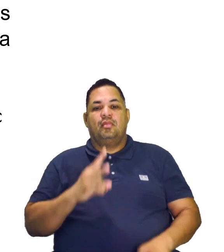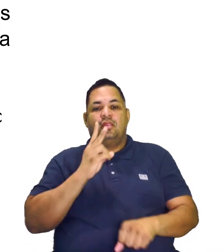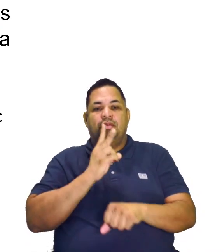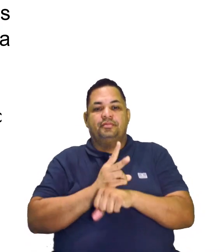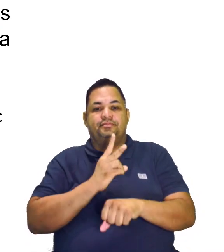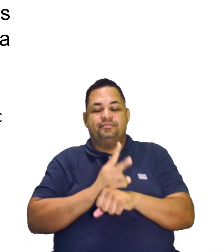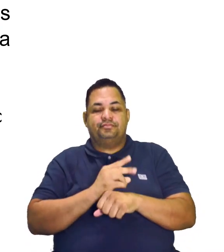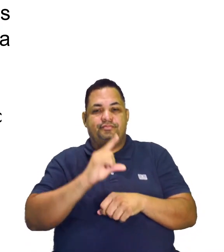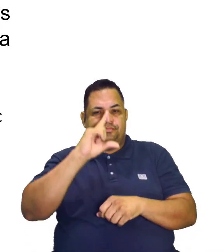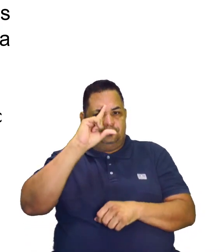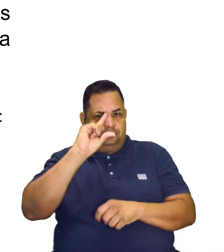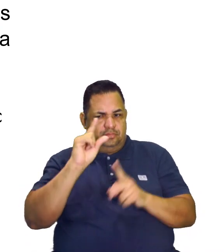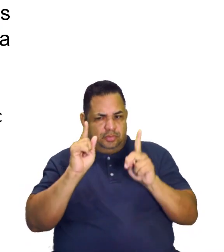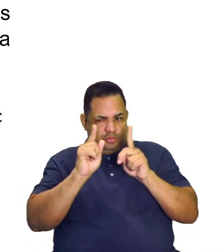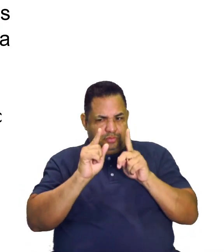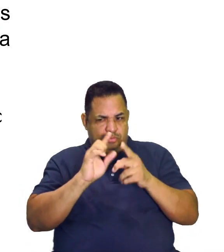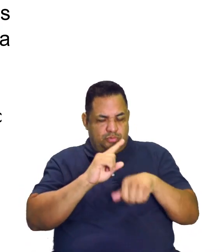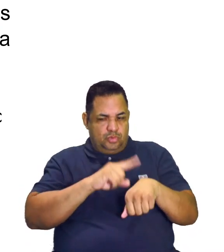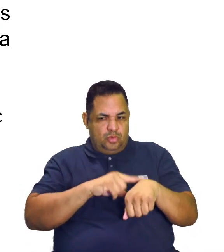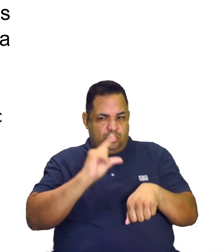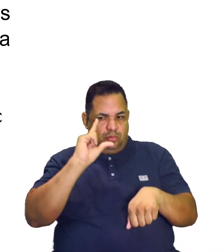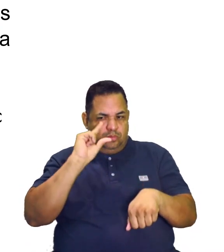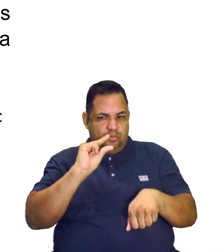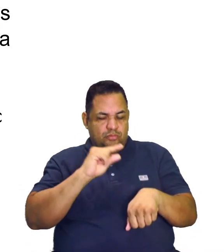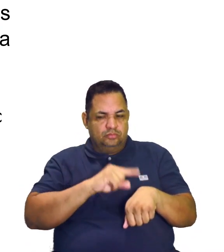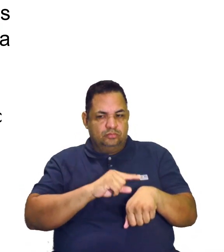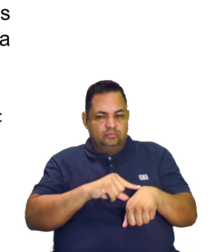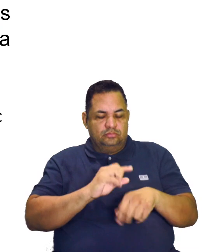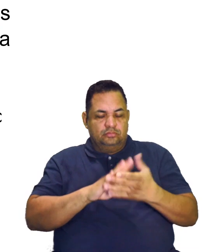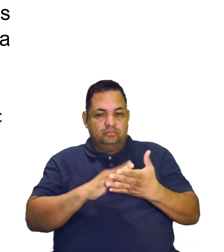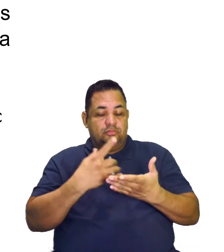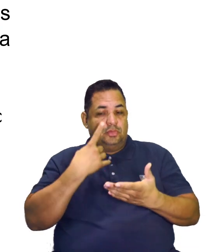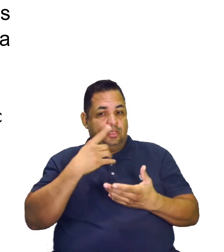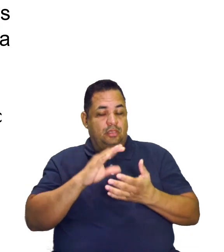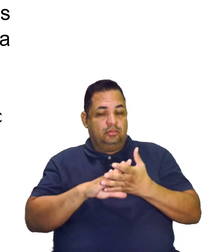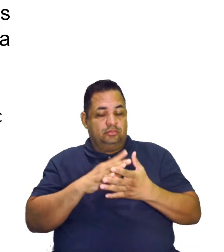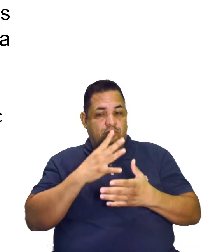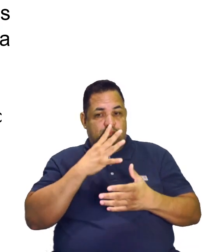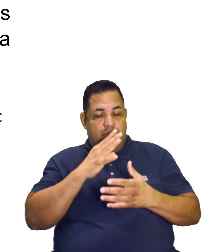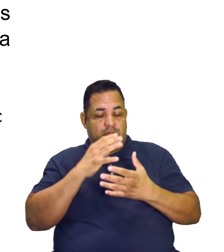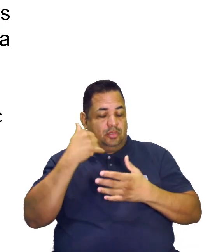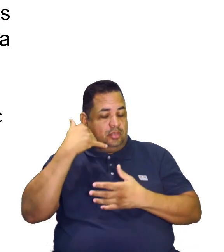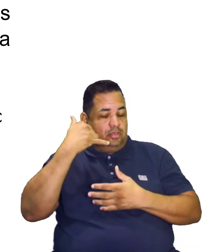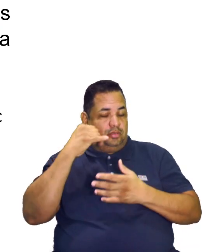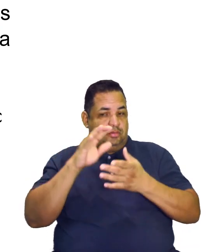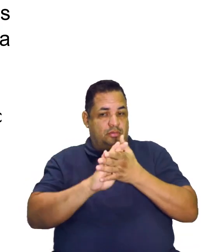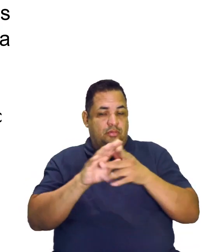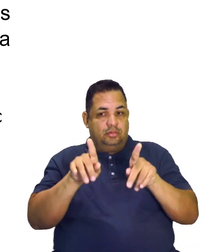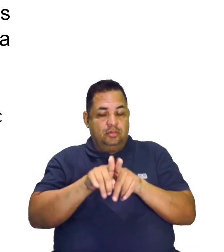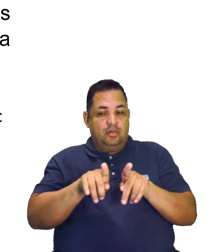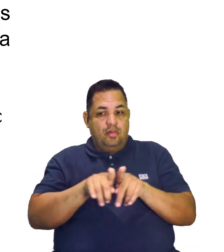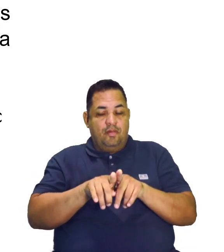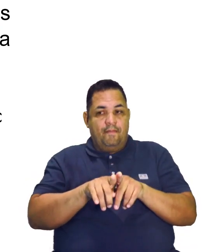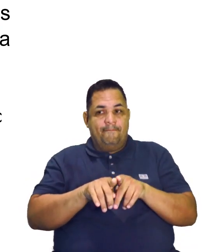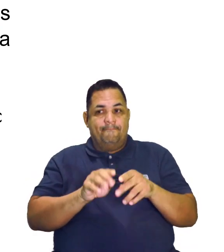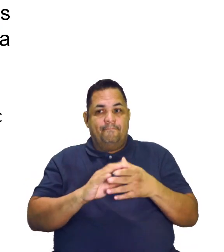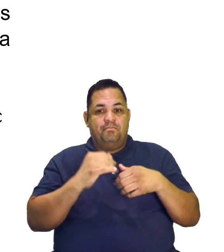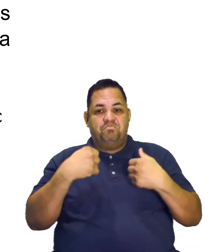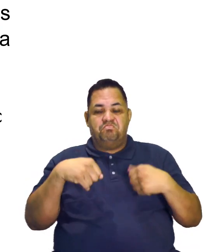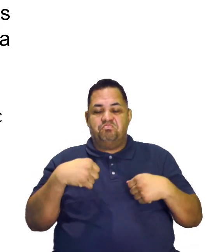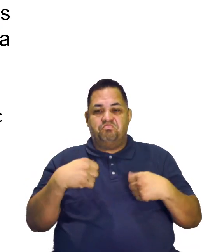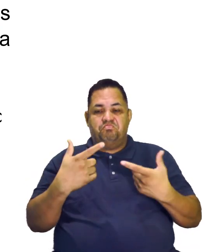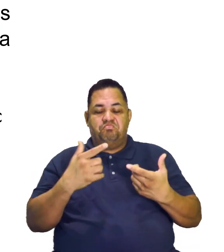Geralmente eu trago vídeos bem curtinhos para que vocês possam assistir no celular, acessar aí no celular mesmo, né? Não precisa